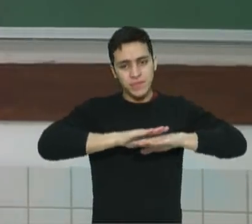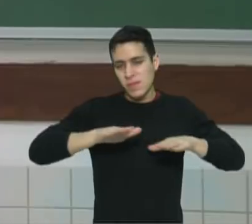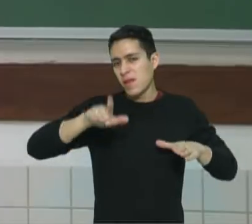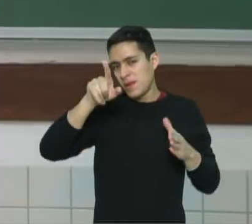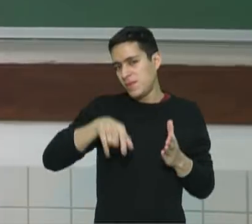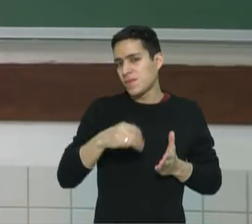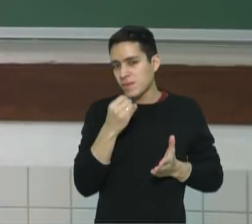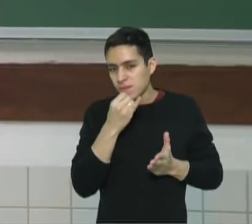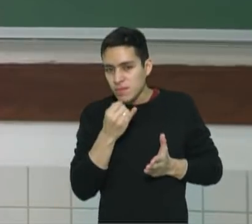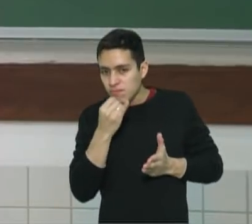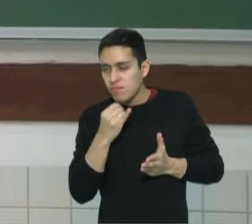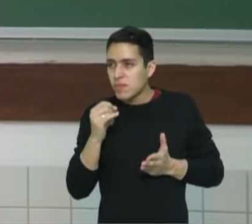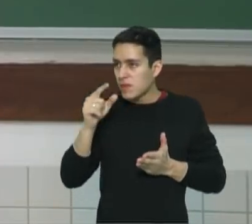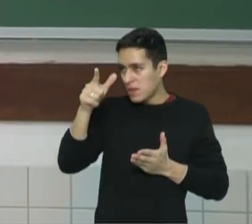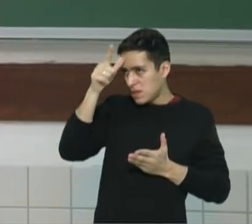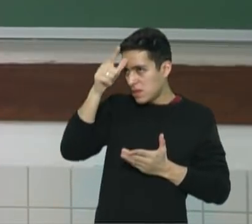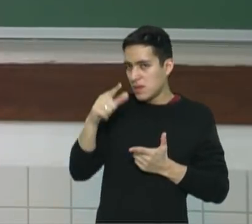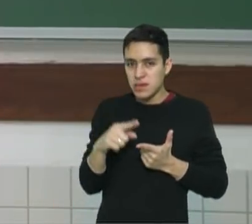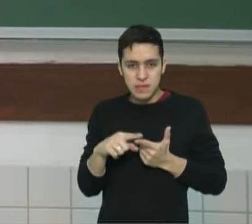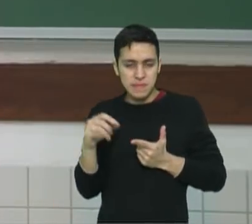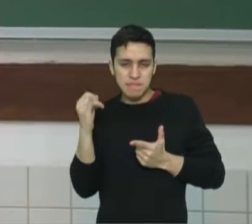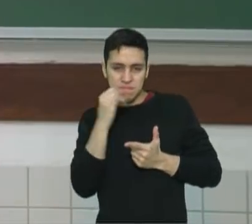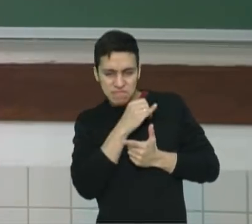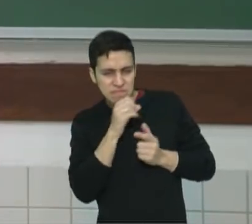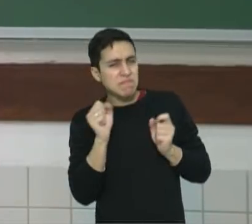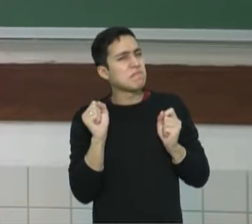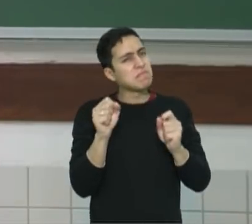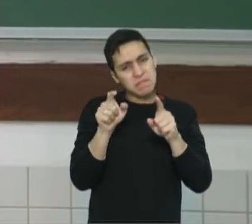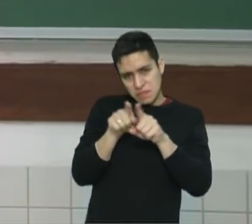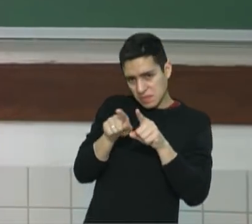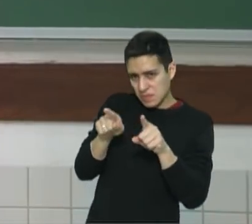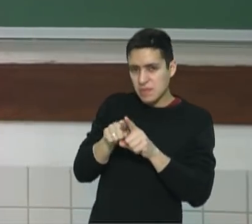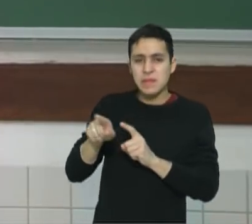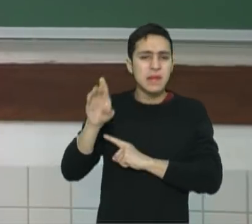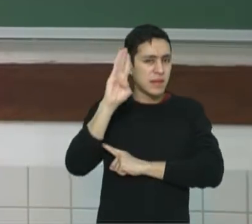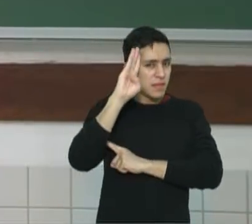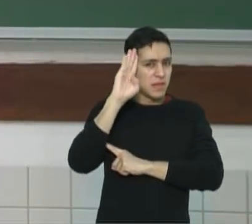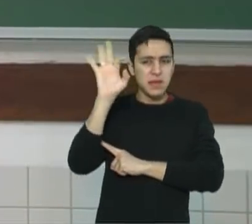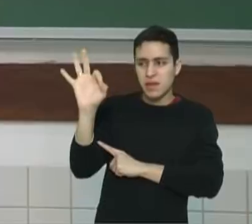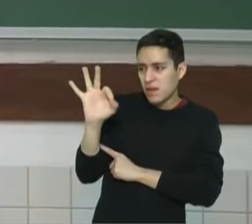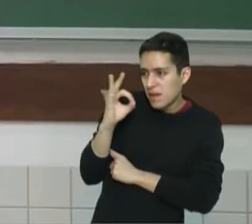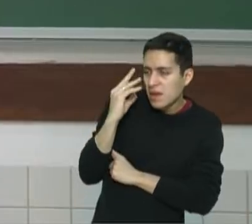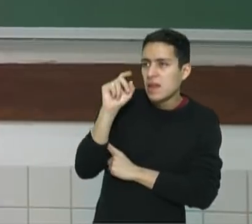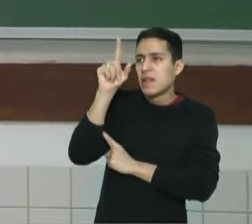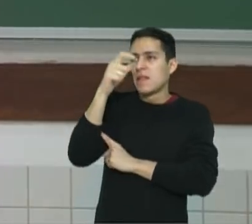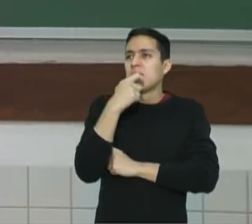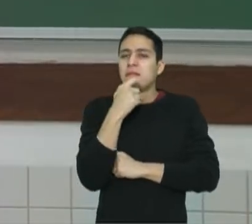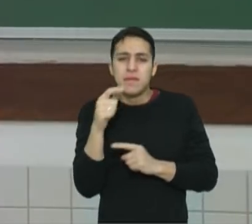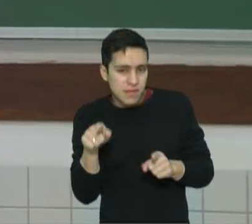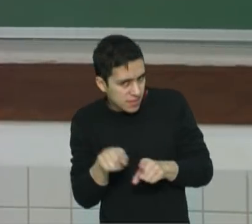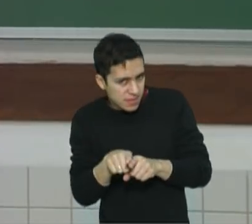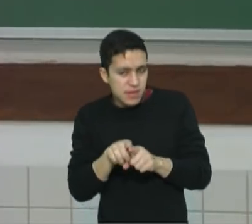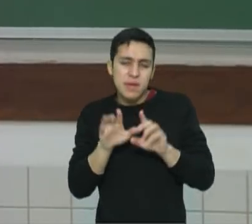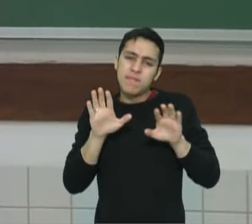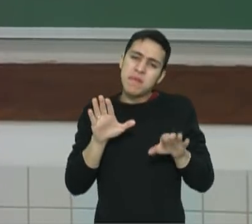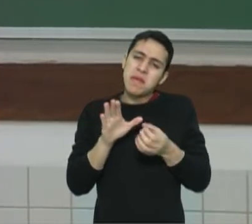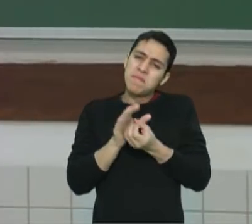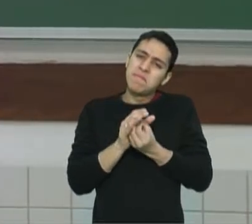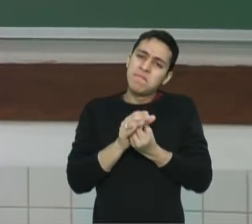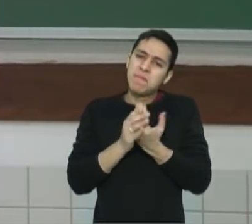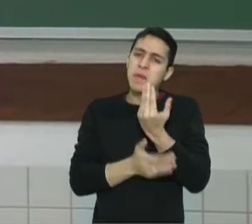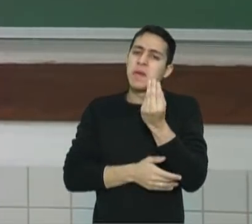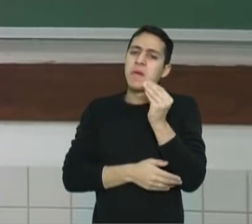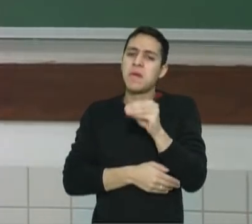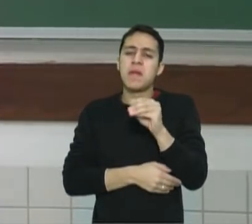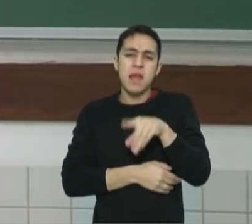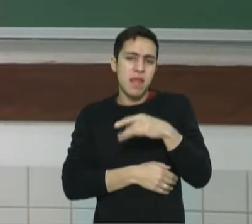exemplo o alemão e o italiano. Também podemos puxar o principalmente francês e o inglês. Mas apareceu aqui o italiano e o